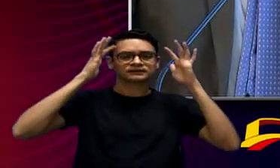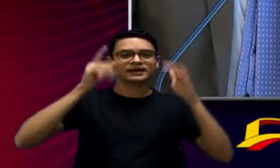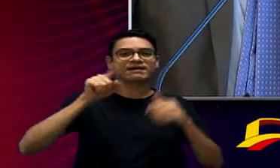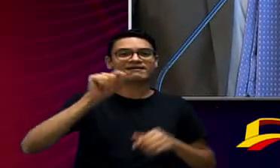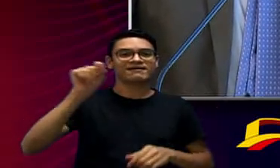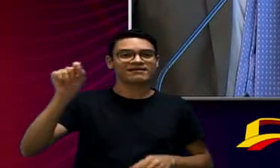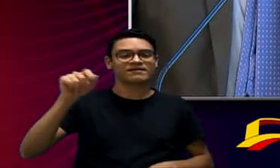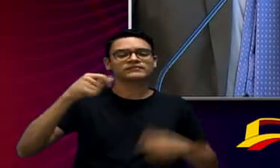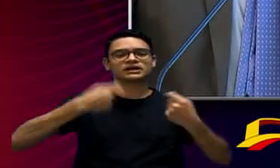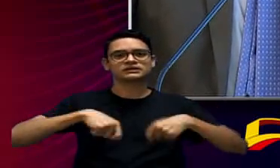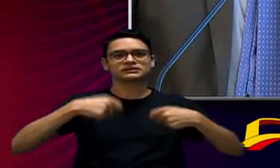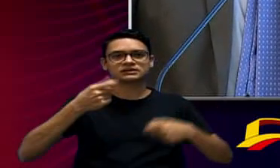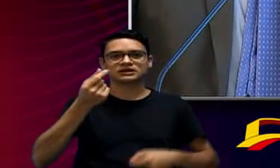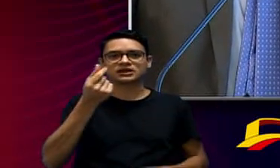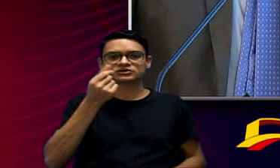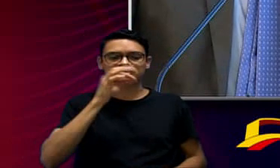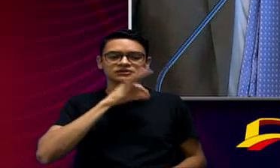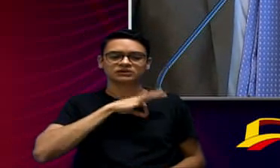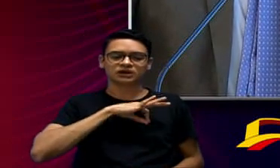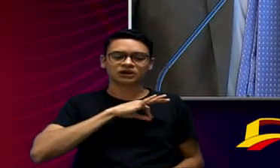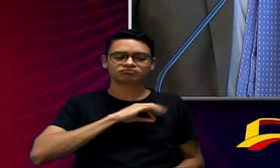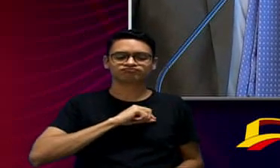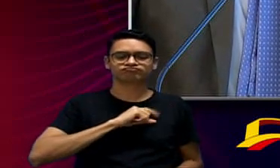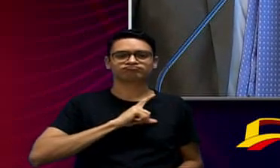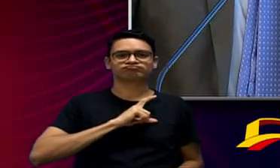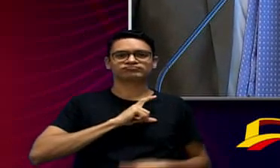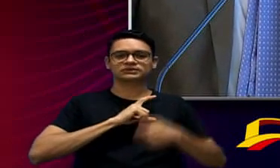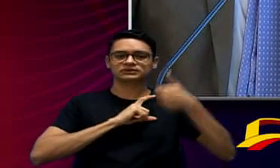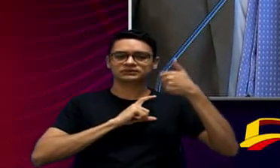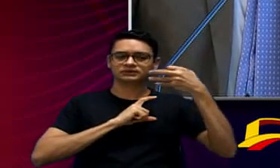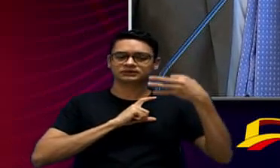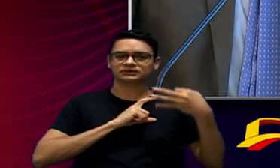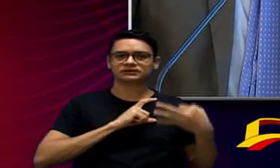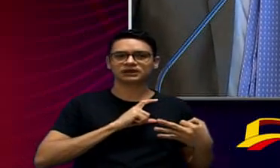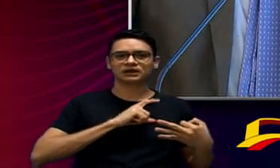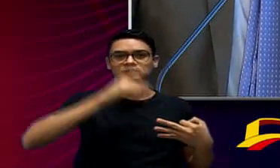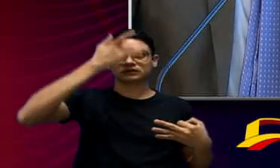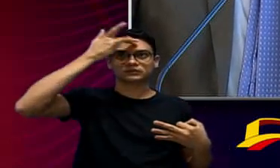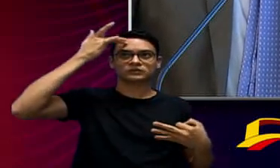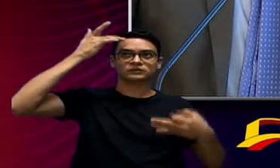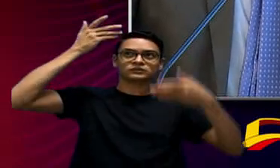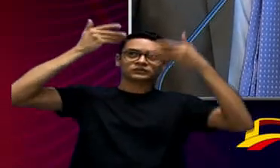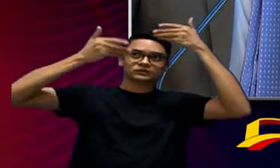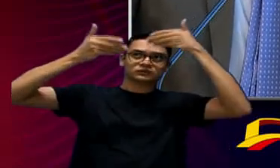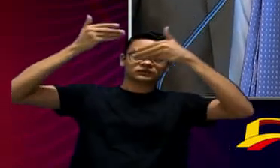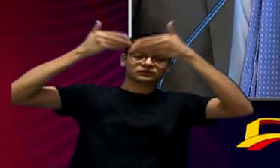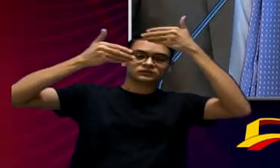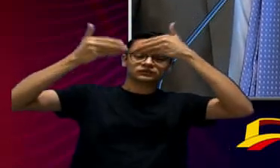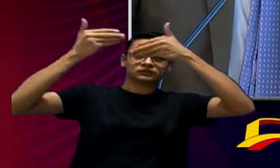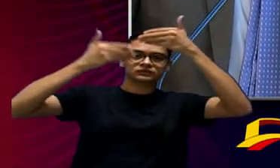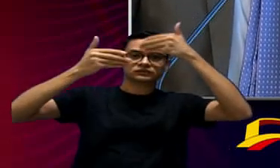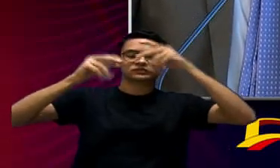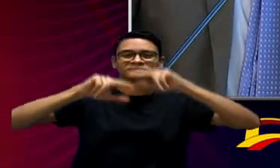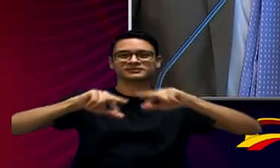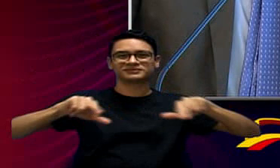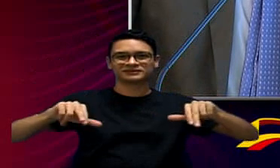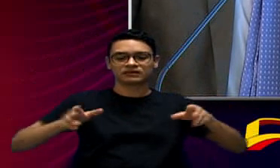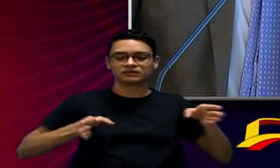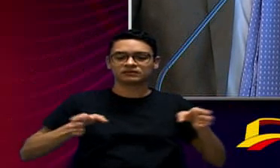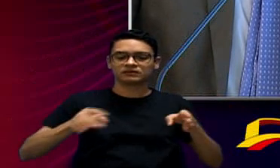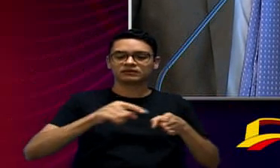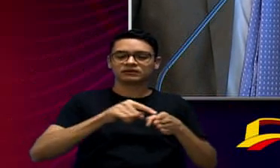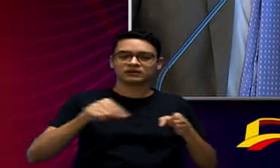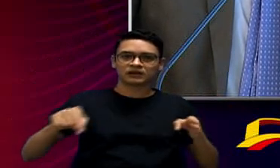salário digno e precisam de um cuidado, né, da saúde mental. Ter, principalmente, né? Né, o